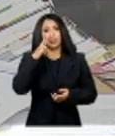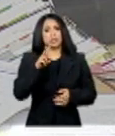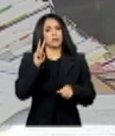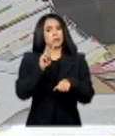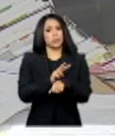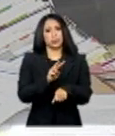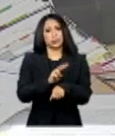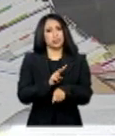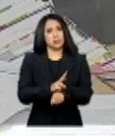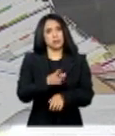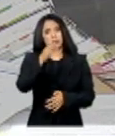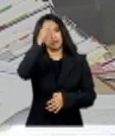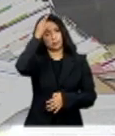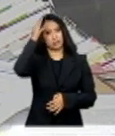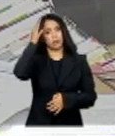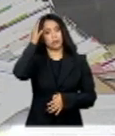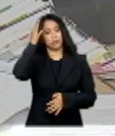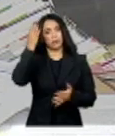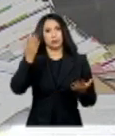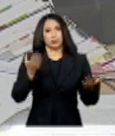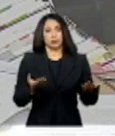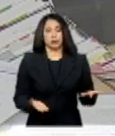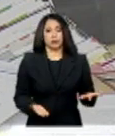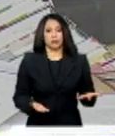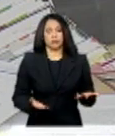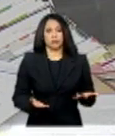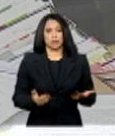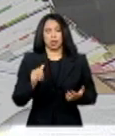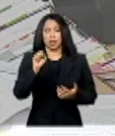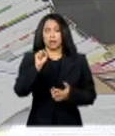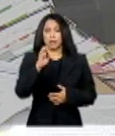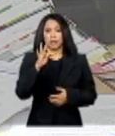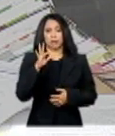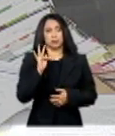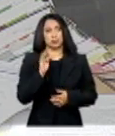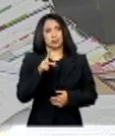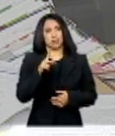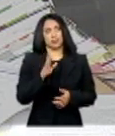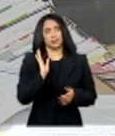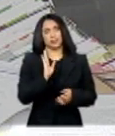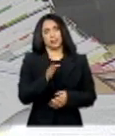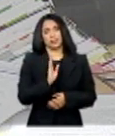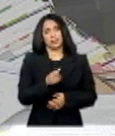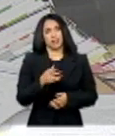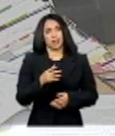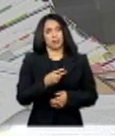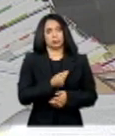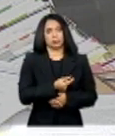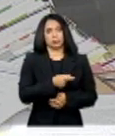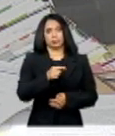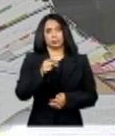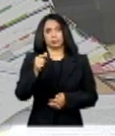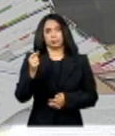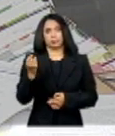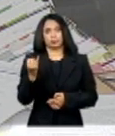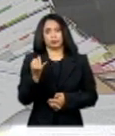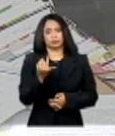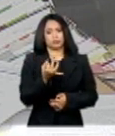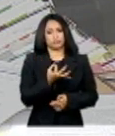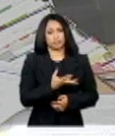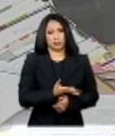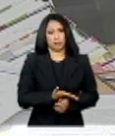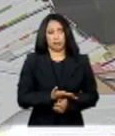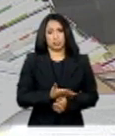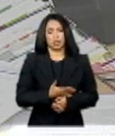do consumidor é o próprio supremo tribunal federal inúmeras vezes já decidiu que a energia